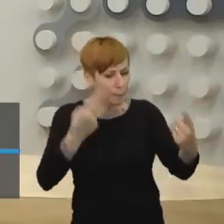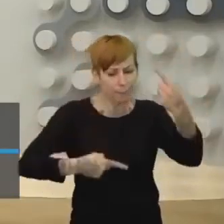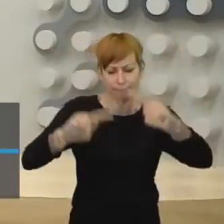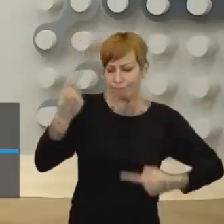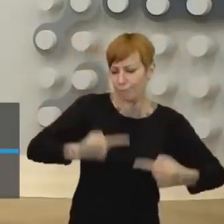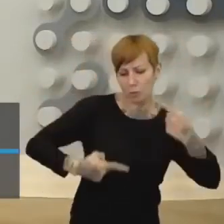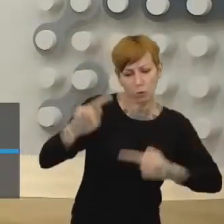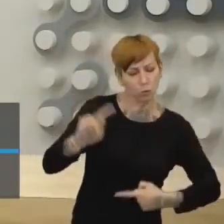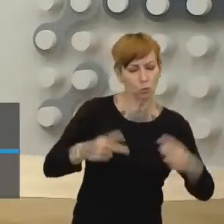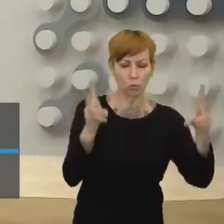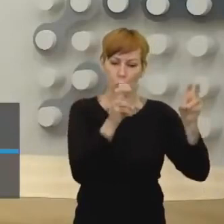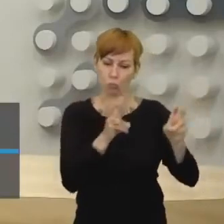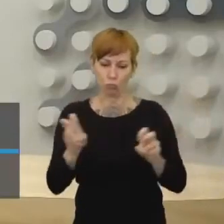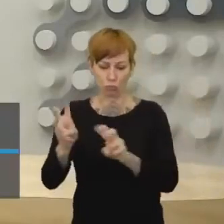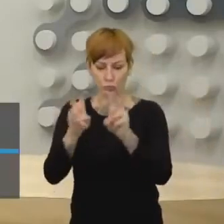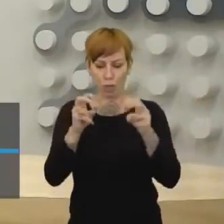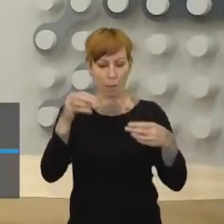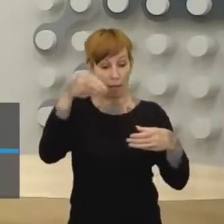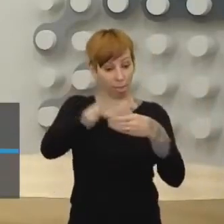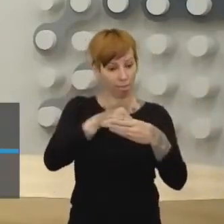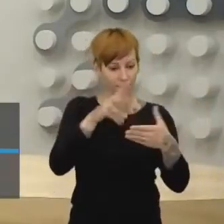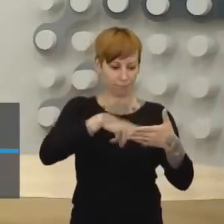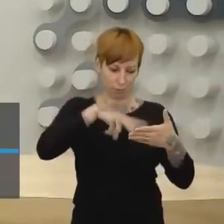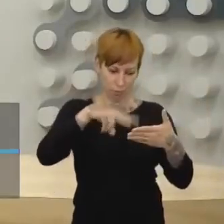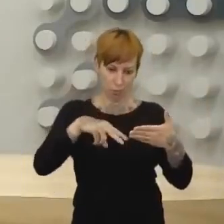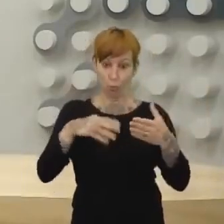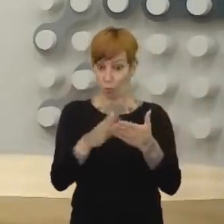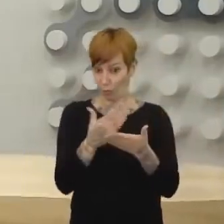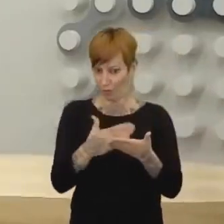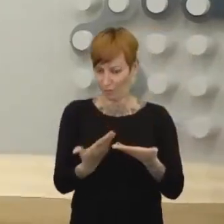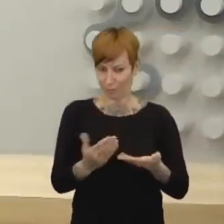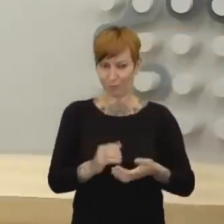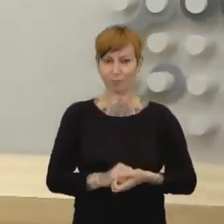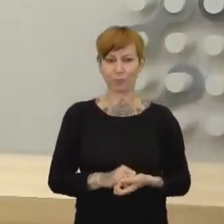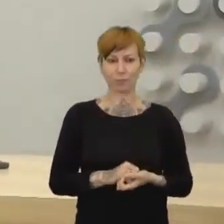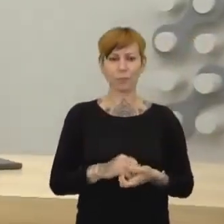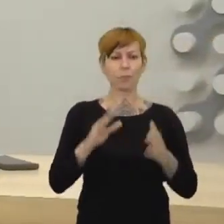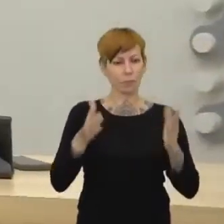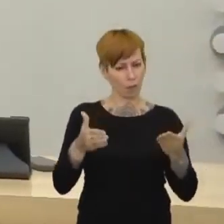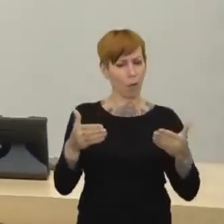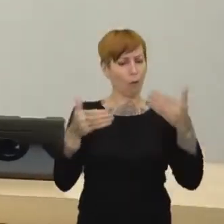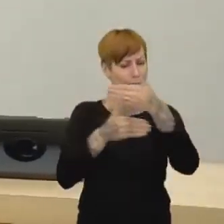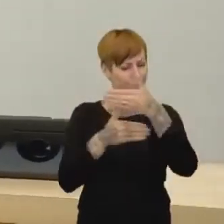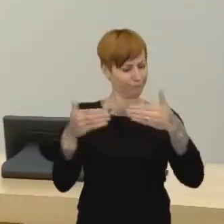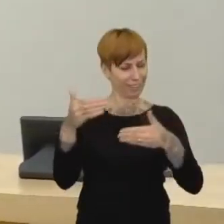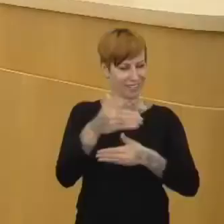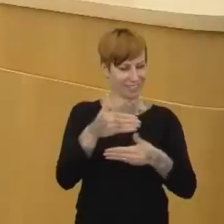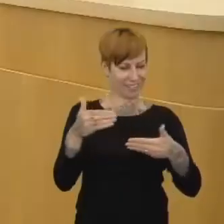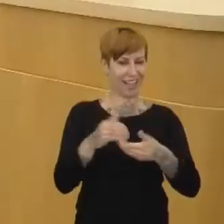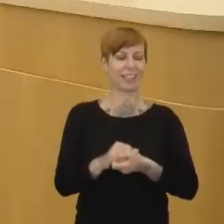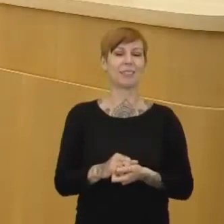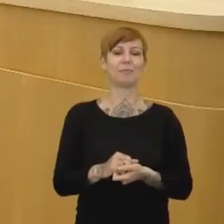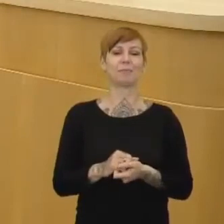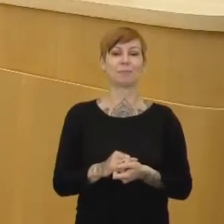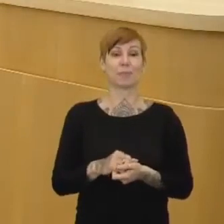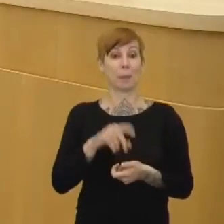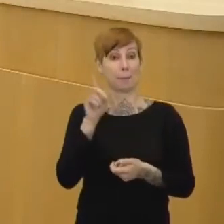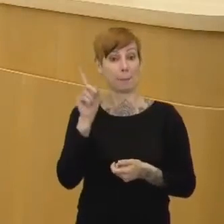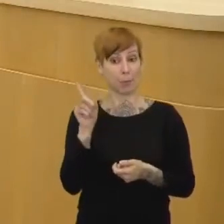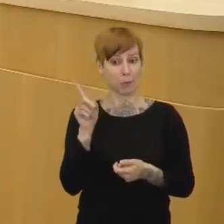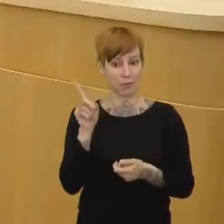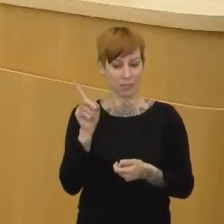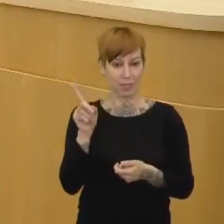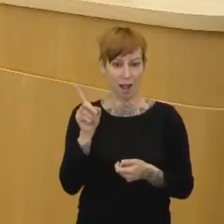o tema que está ali. E agora a gente vai fazer isso na tela com vocês, né? Eu já estou indo lá para a lousa juntamente com vocês, para a gente